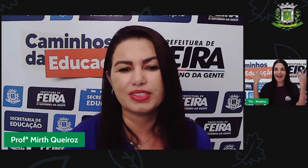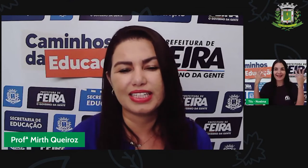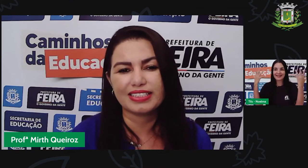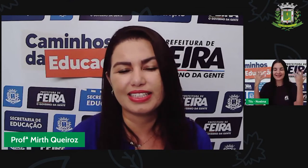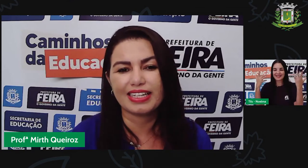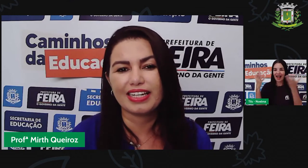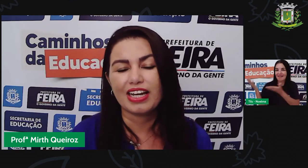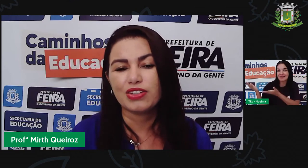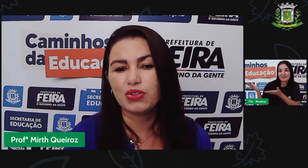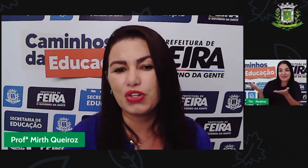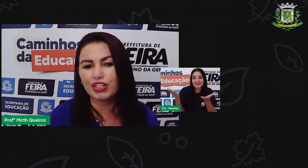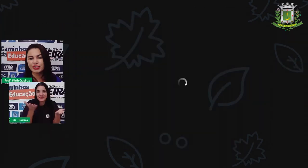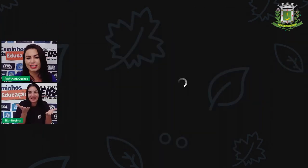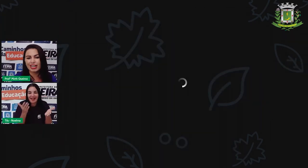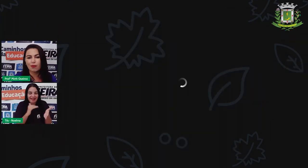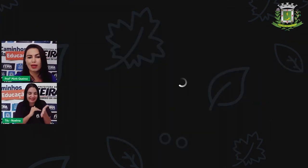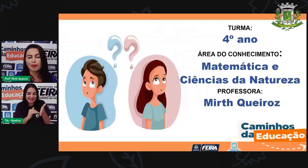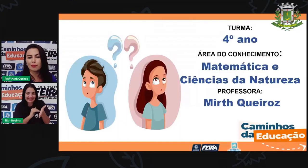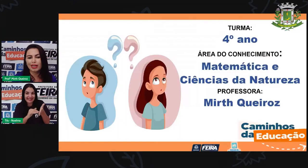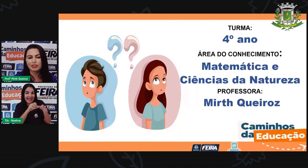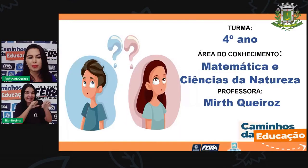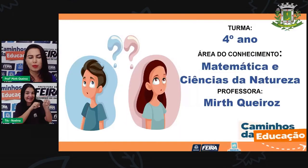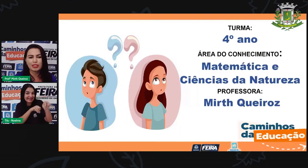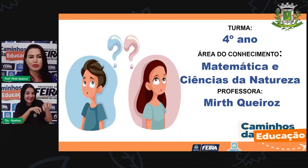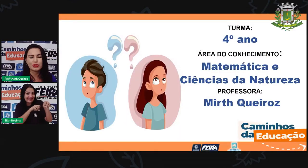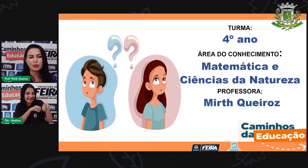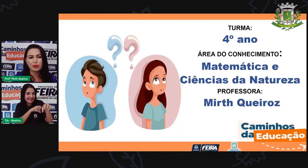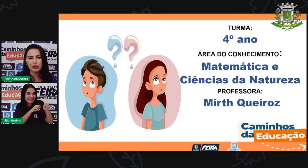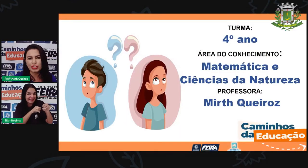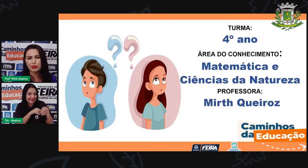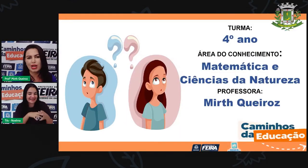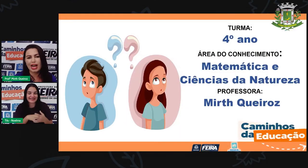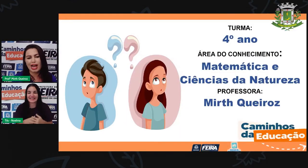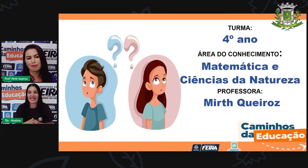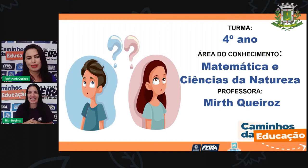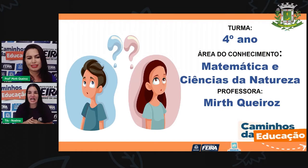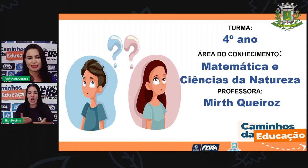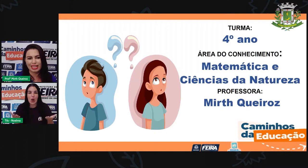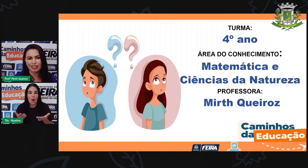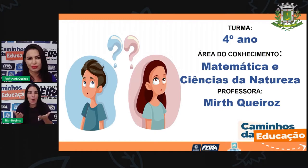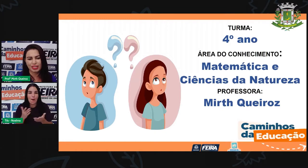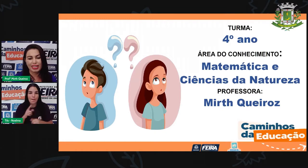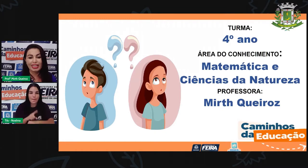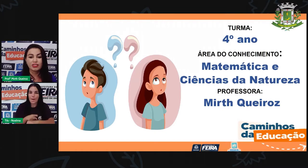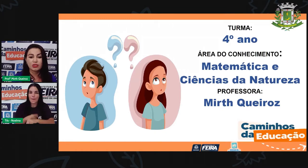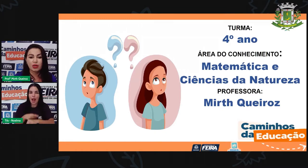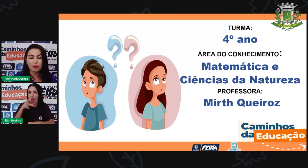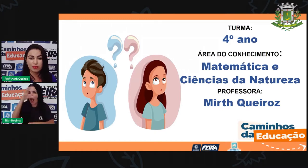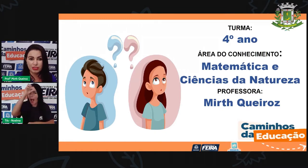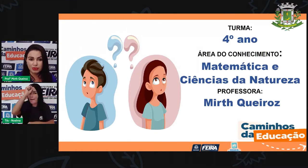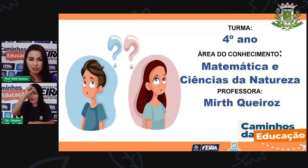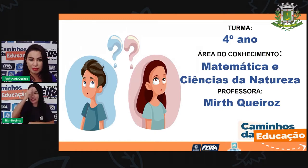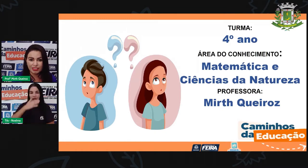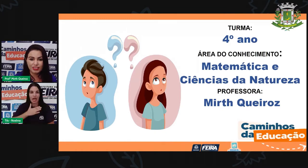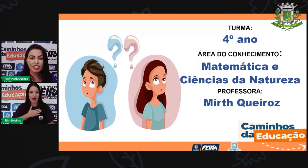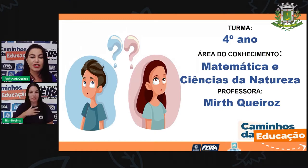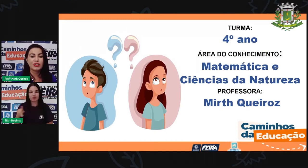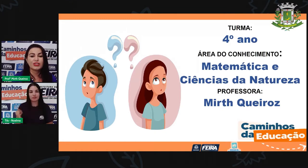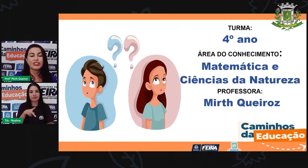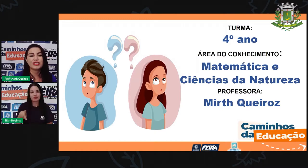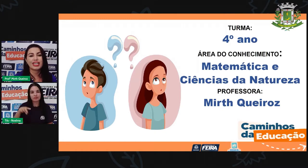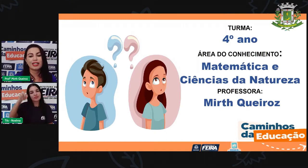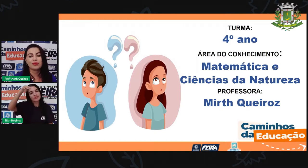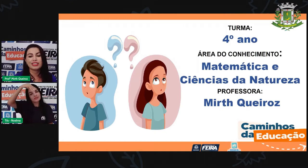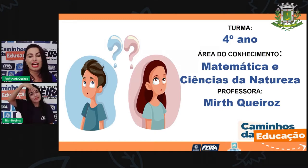recebe vocês aqui no nosso canal para mais um momento de muito a apresentar. Eu sou a professora Micho